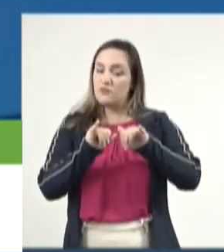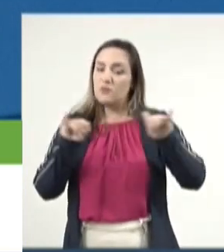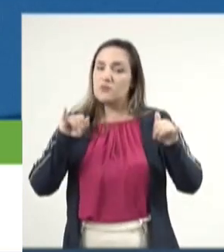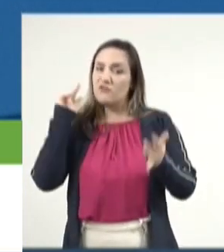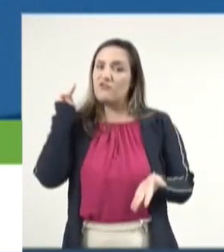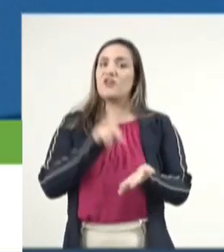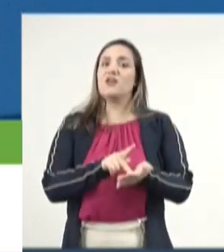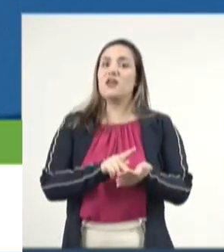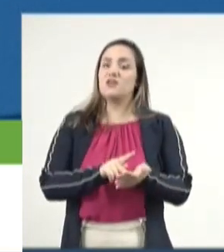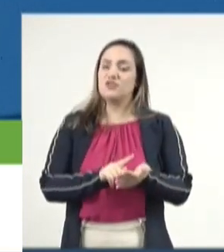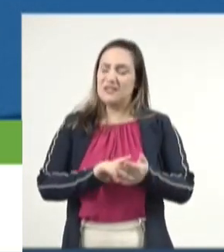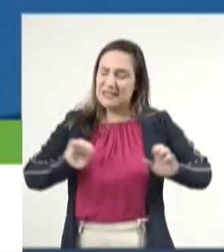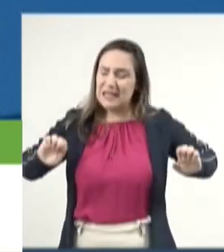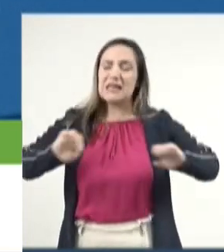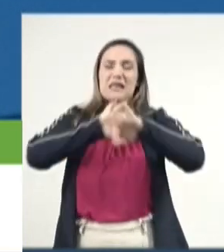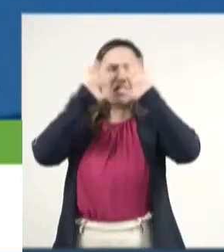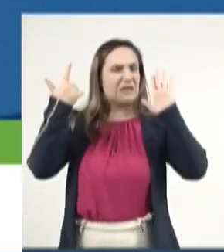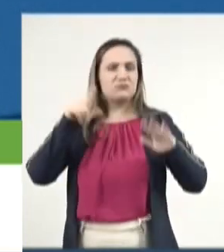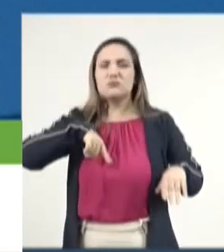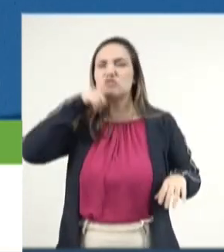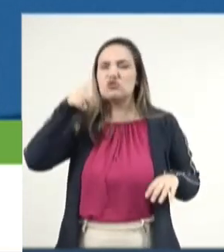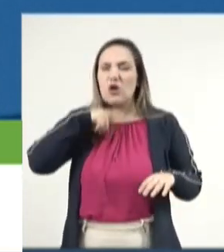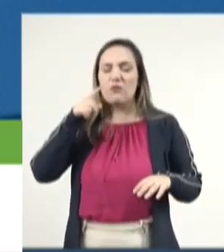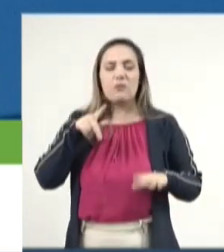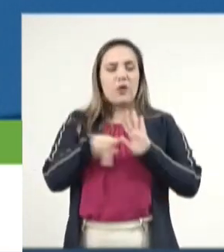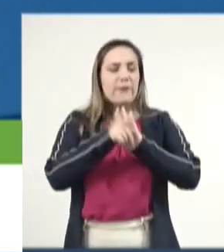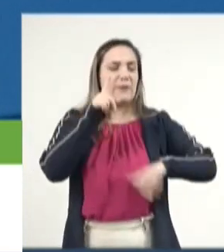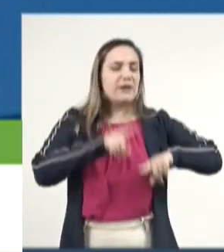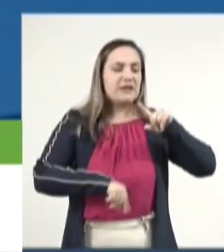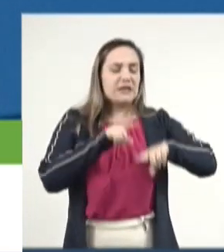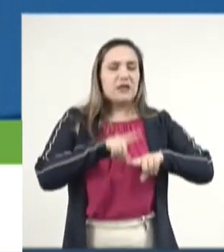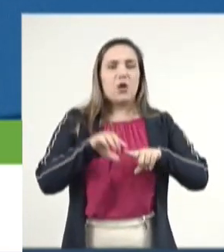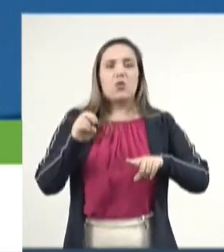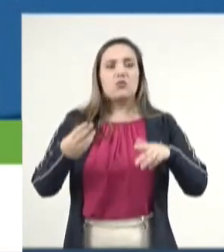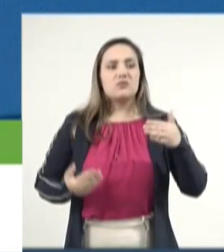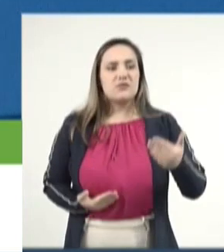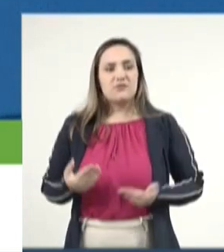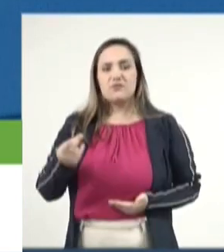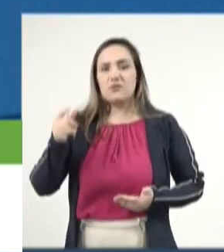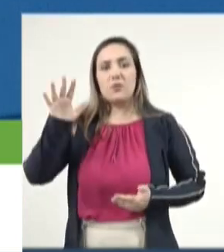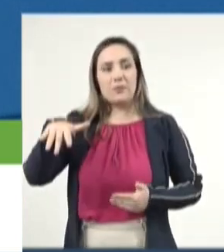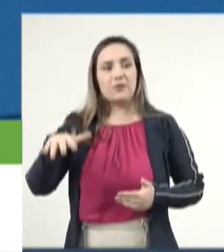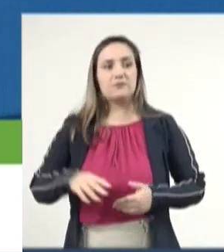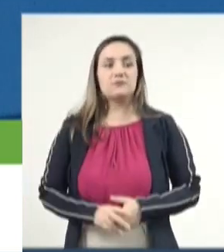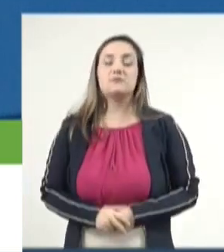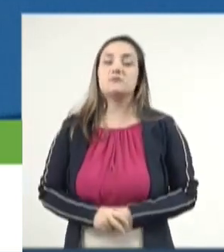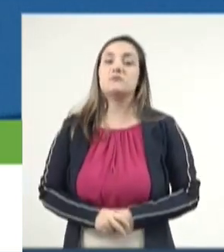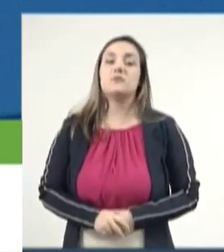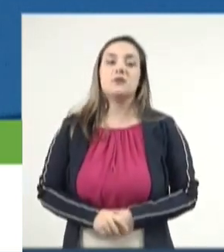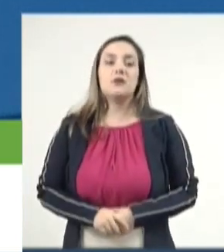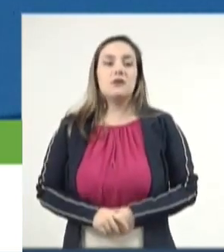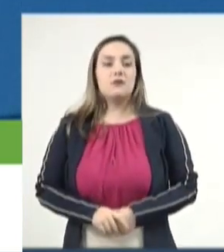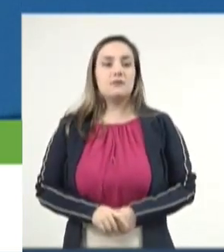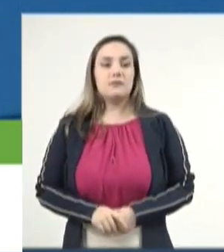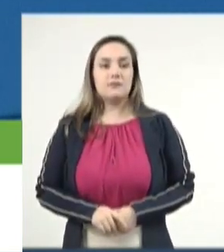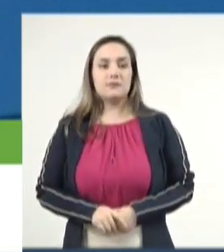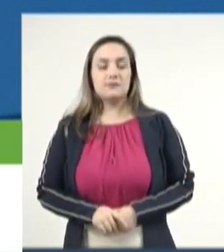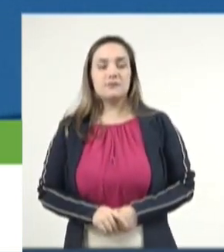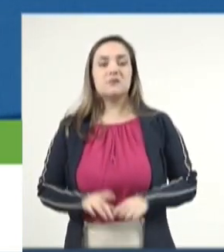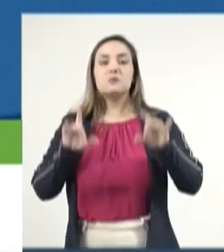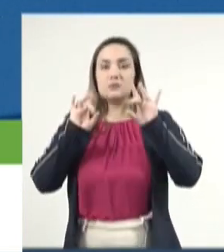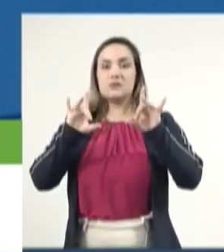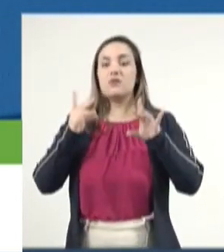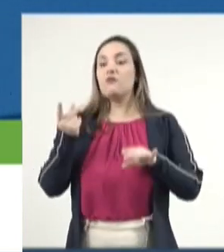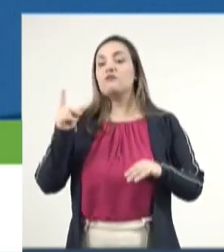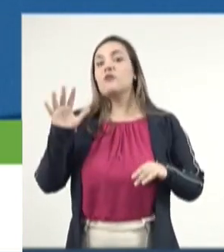corretas, claras e inequívocas sobre os produtos ou serviços em promoção, em especial sobre